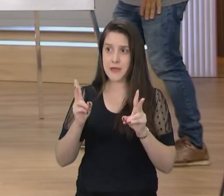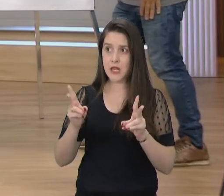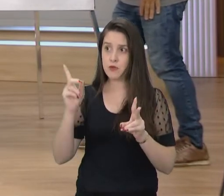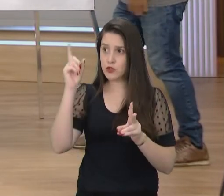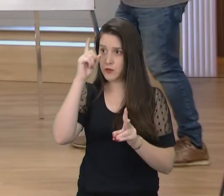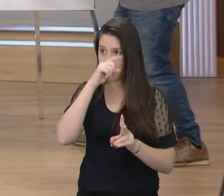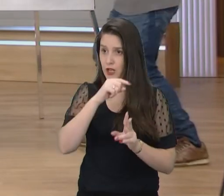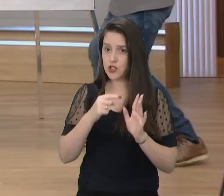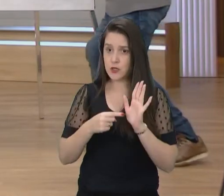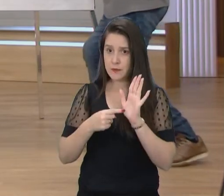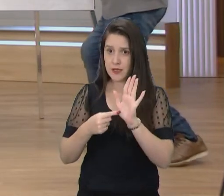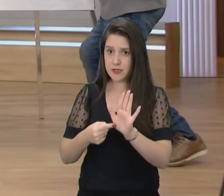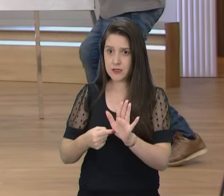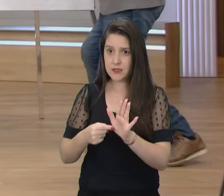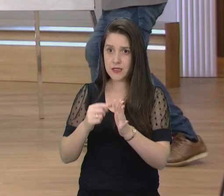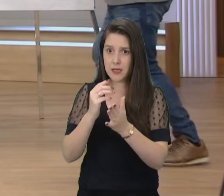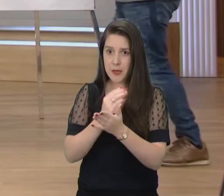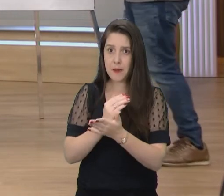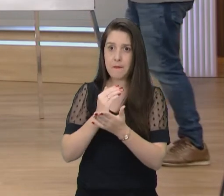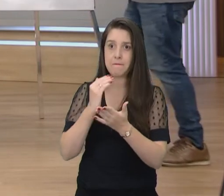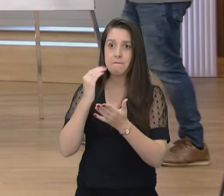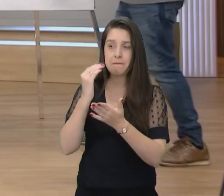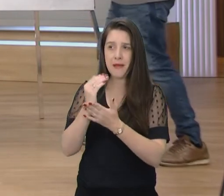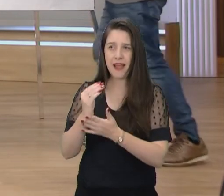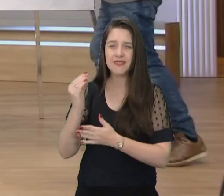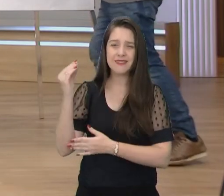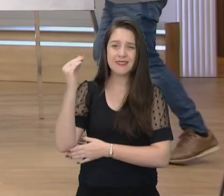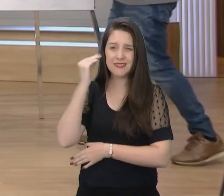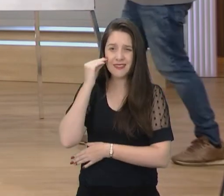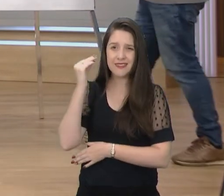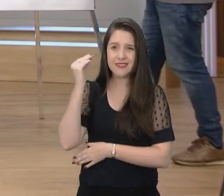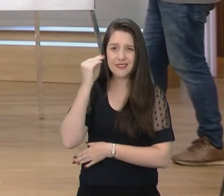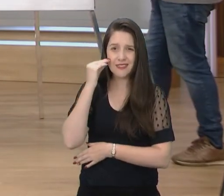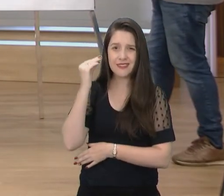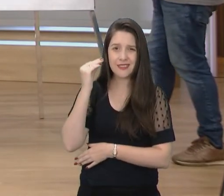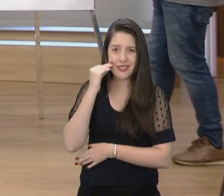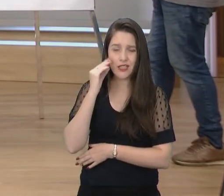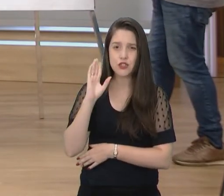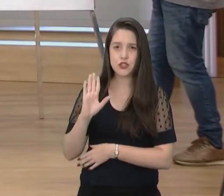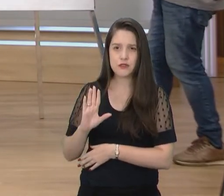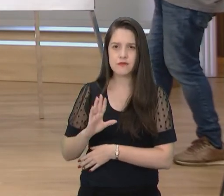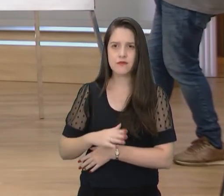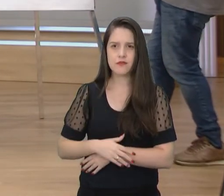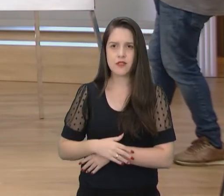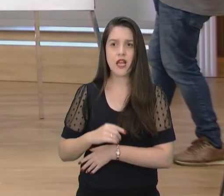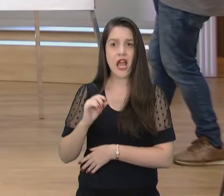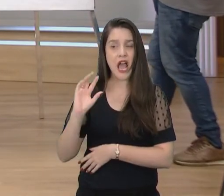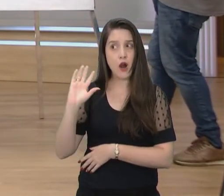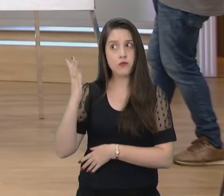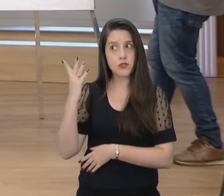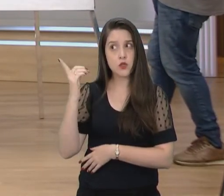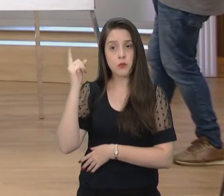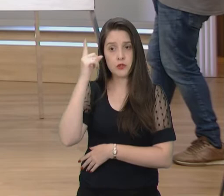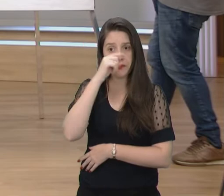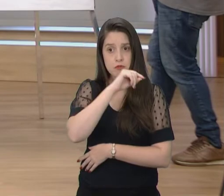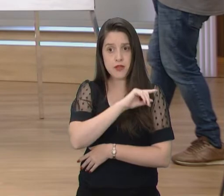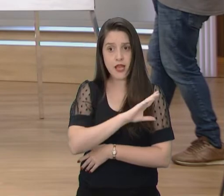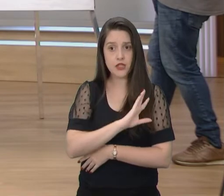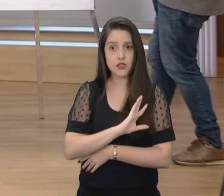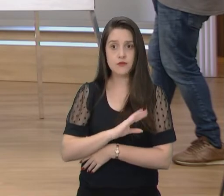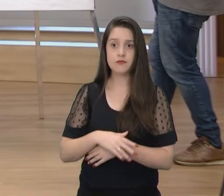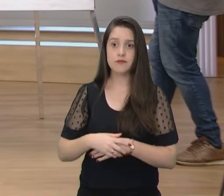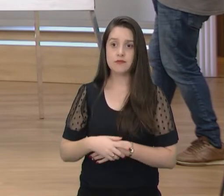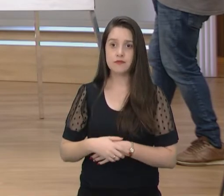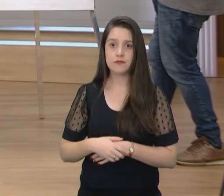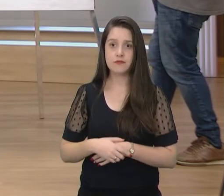dificuldades apresentadas, em mais uma tentativa de prosperar. Então isso aqui já não é o próximo então ainda, é esse. né? Aconteceu alguma dificuldade antes, né?